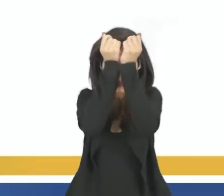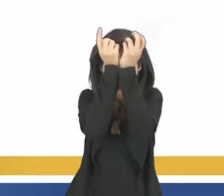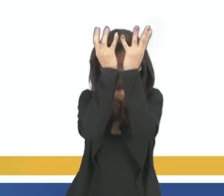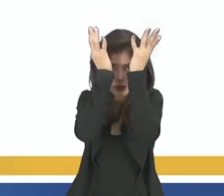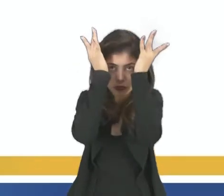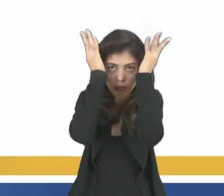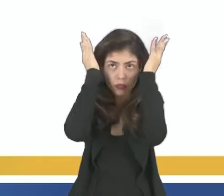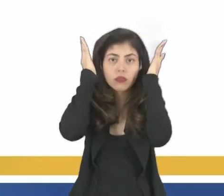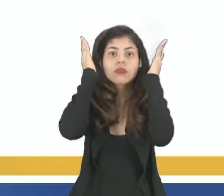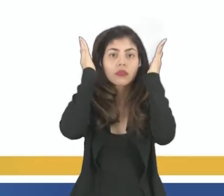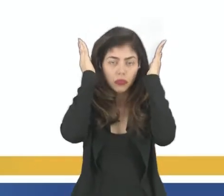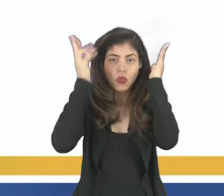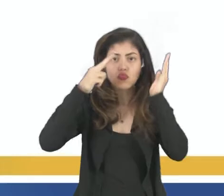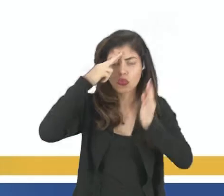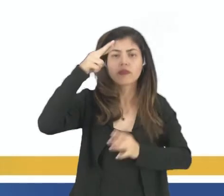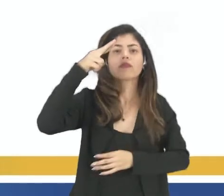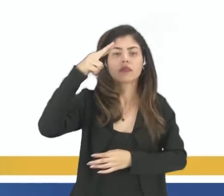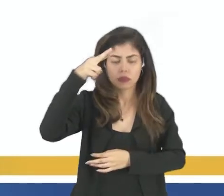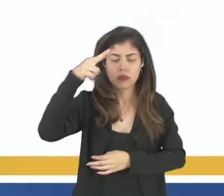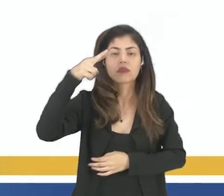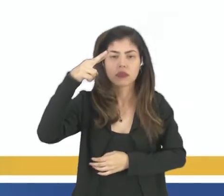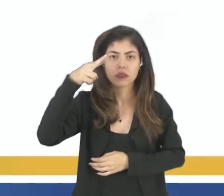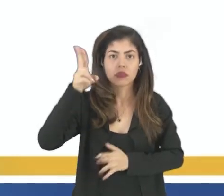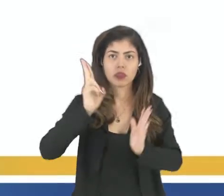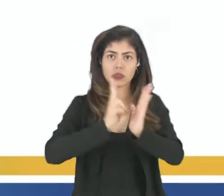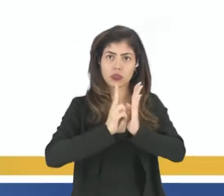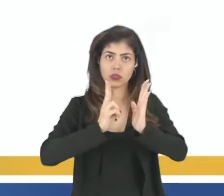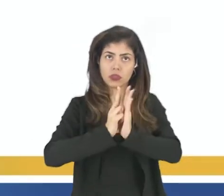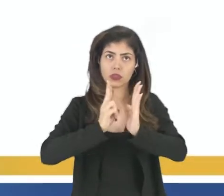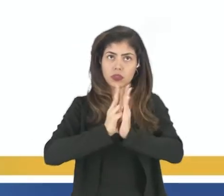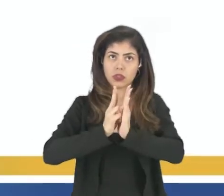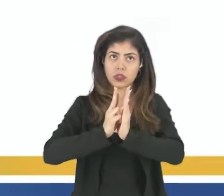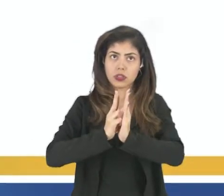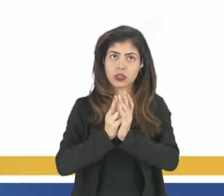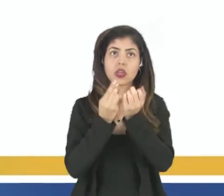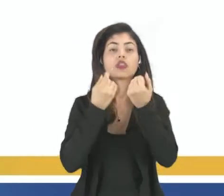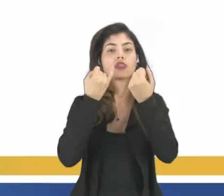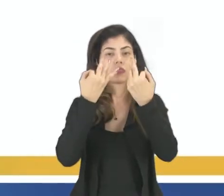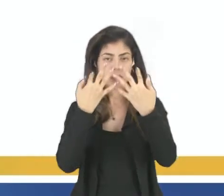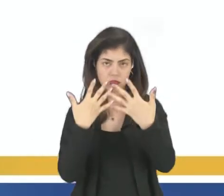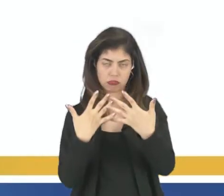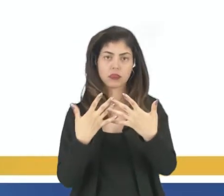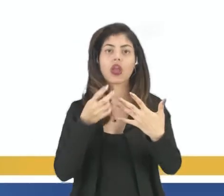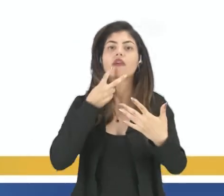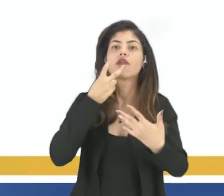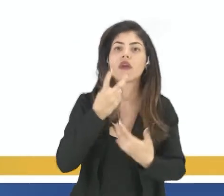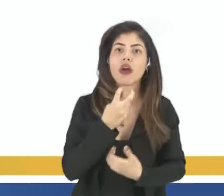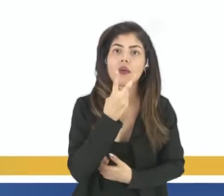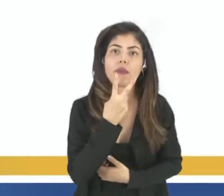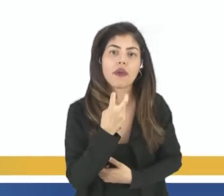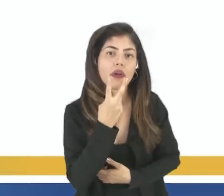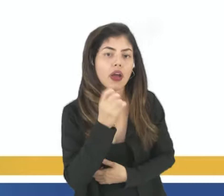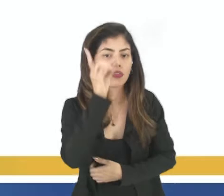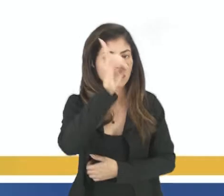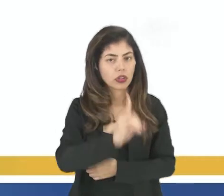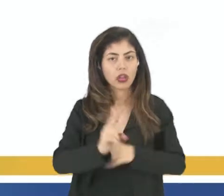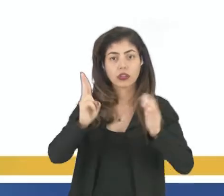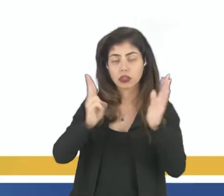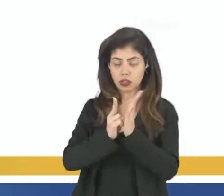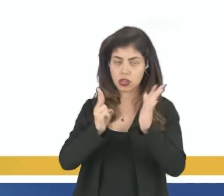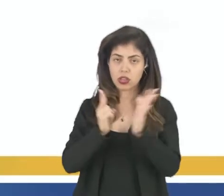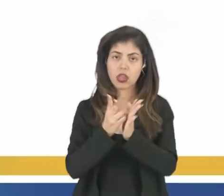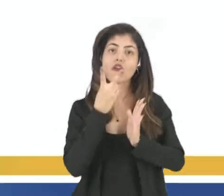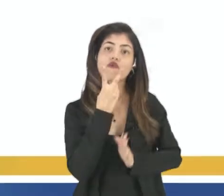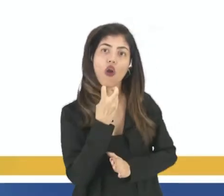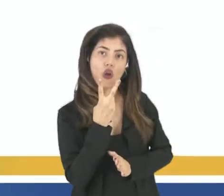Raoni, que ele é reconhecido como uma liderança indígena, ele é um porta-voz dos direitos indígenas, essa